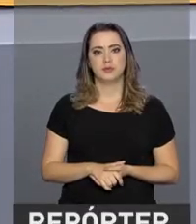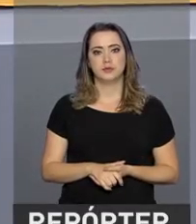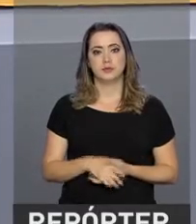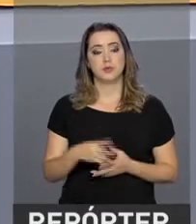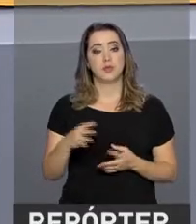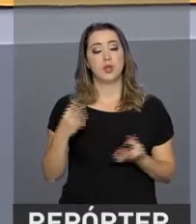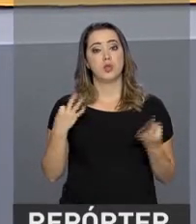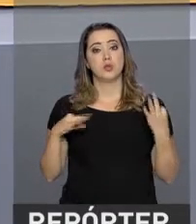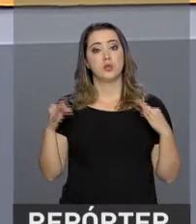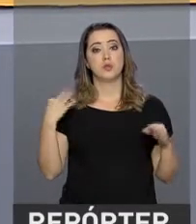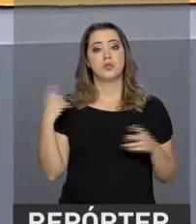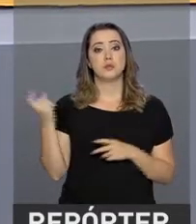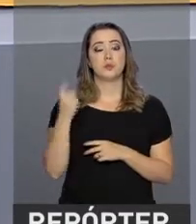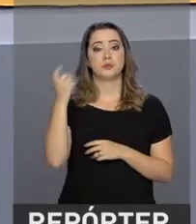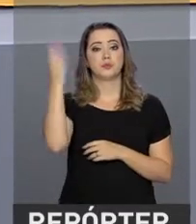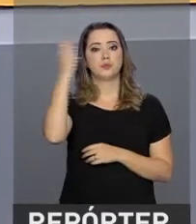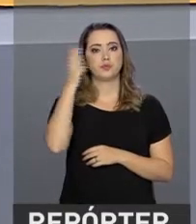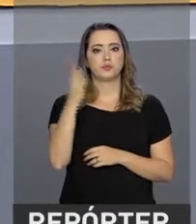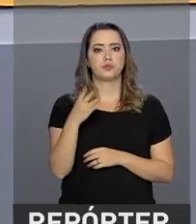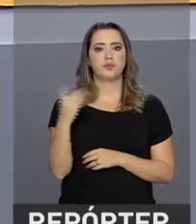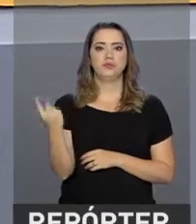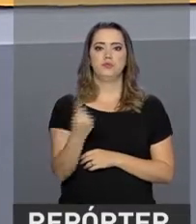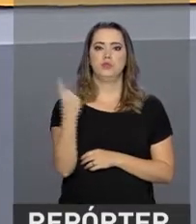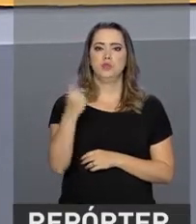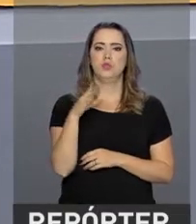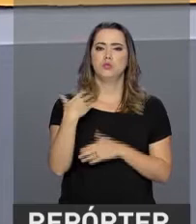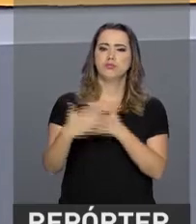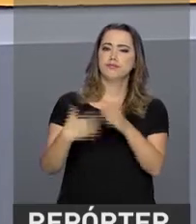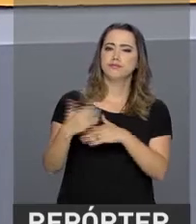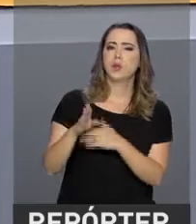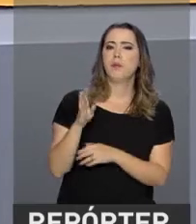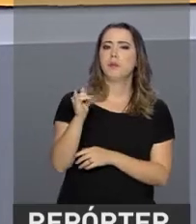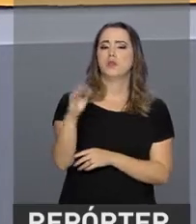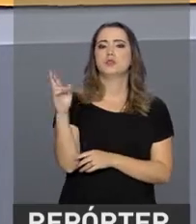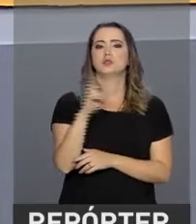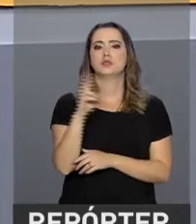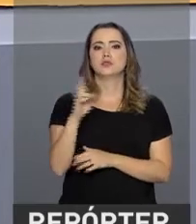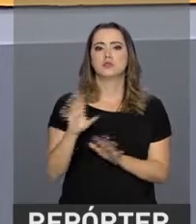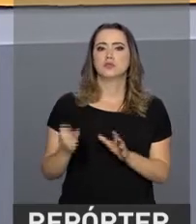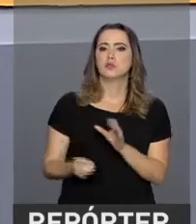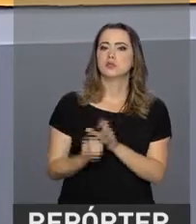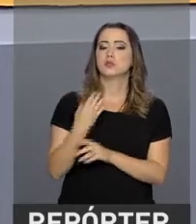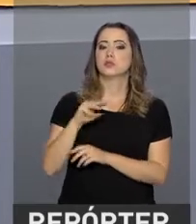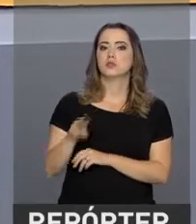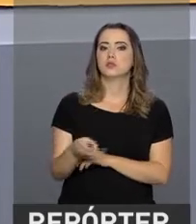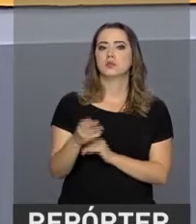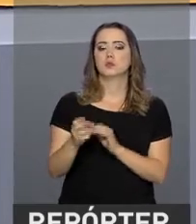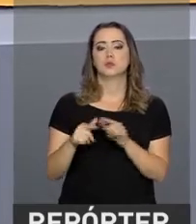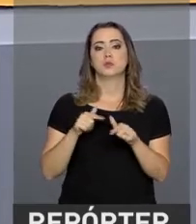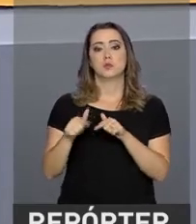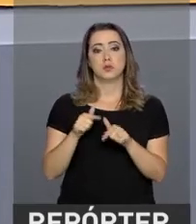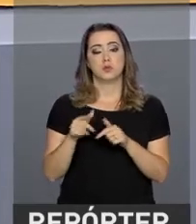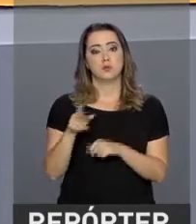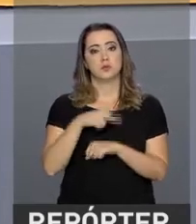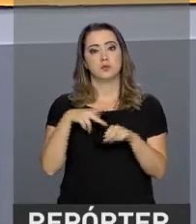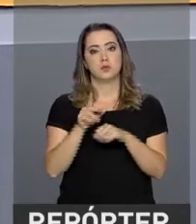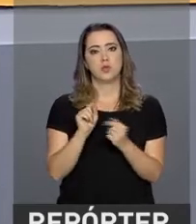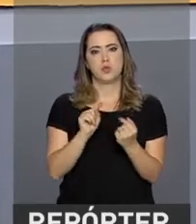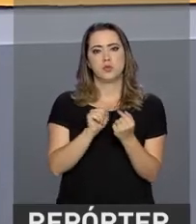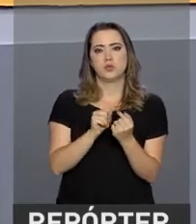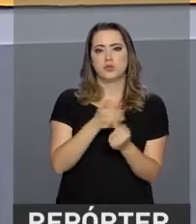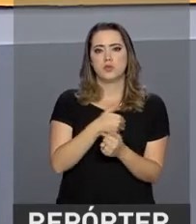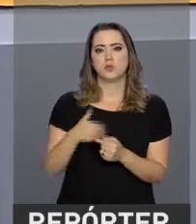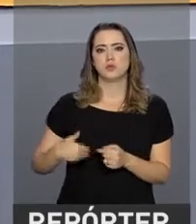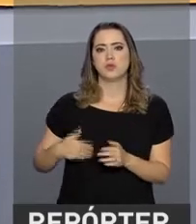Turismo em alta no Brasil. Sozinho, ele movimenta bilhões de reais e gera milhões de empregos no país. E a meta do governo é que